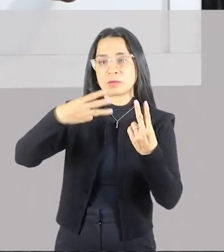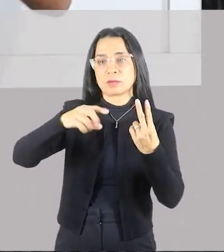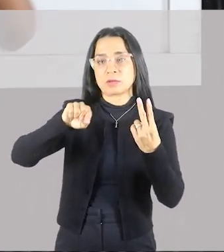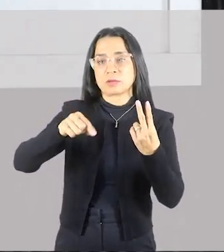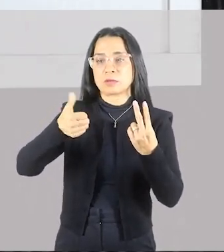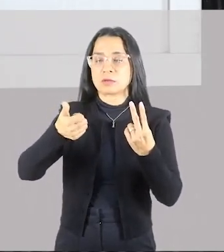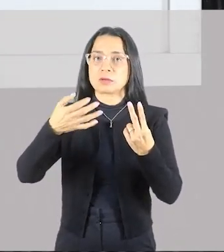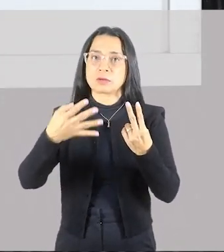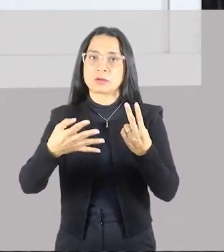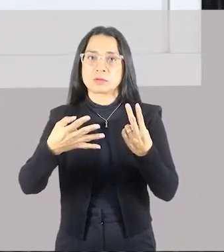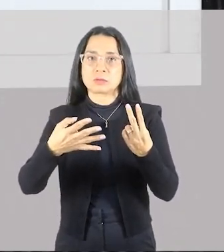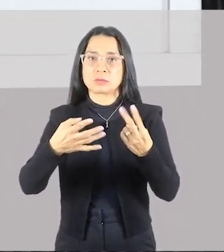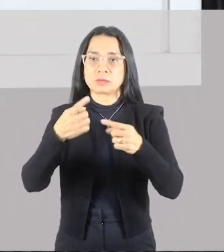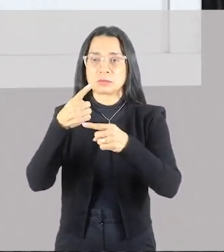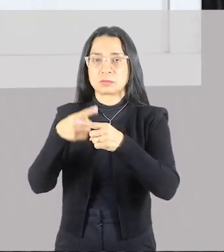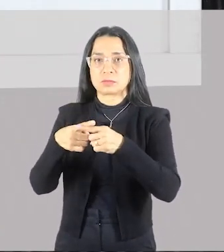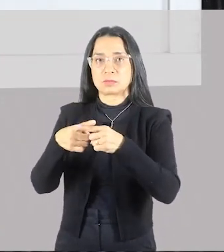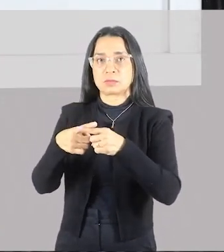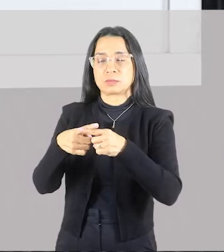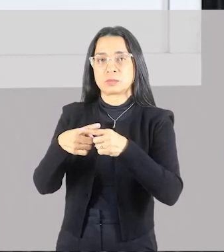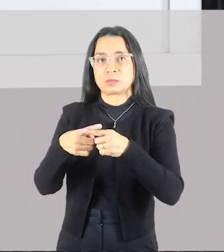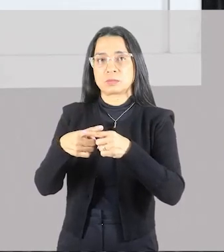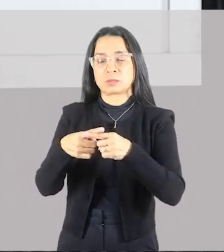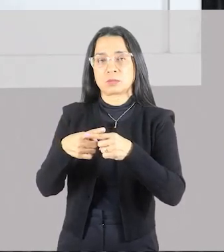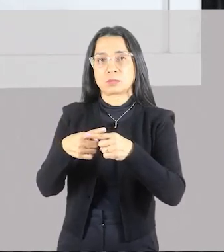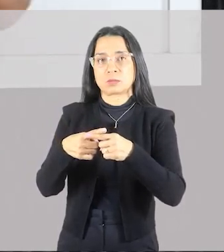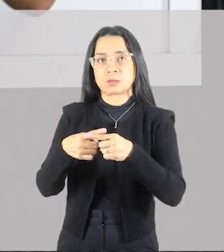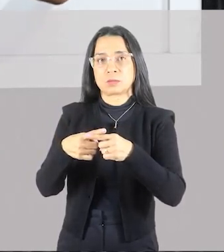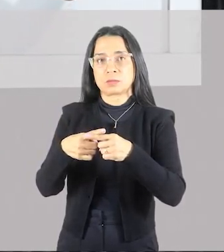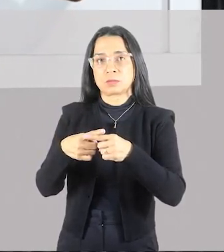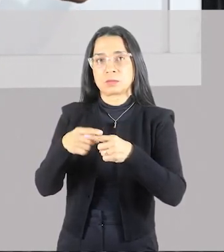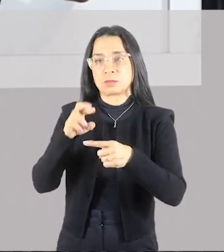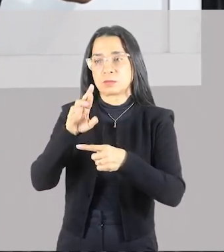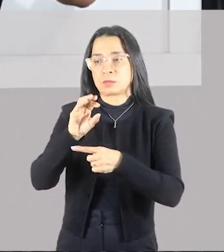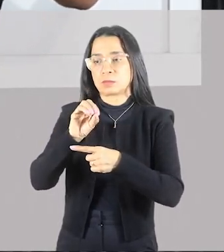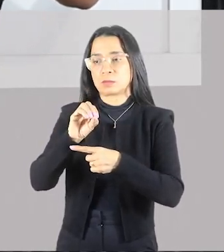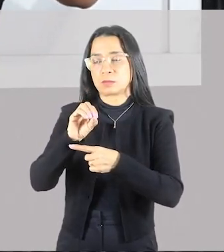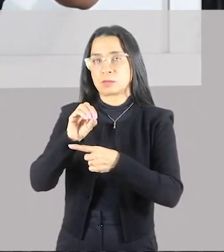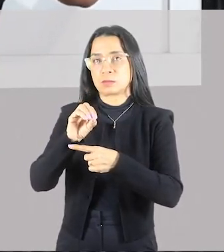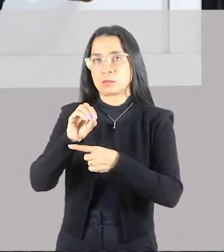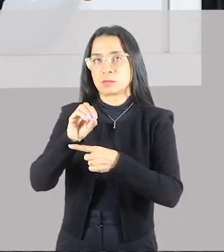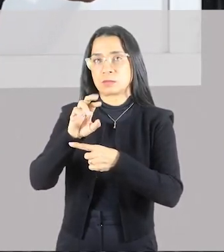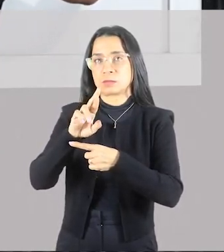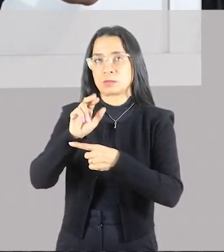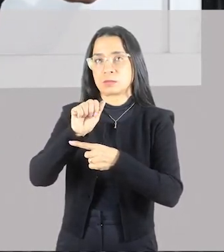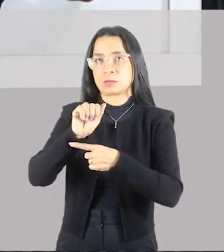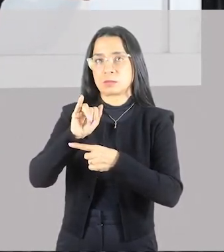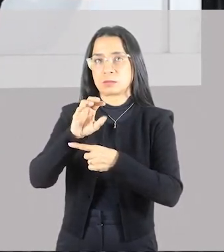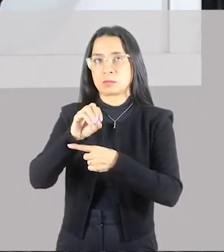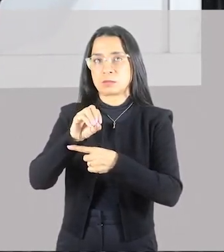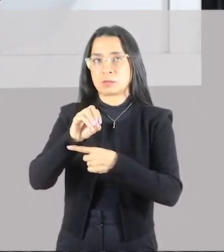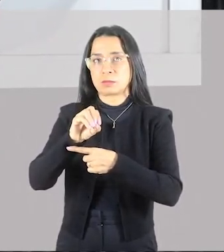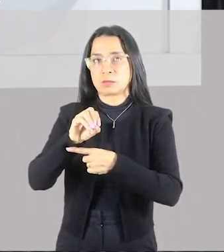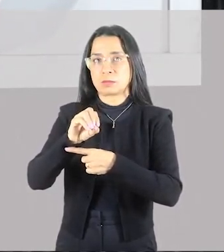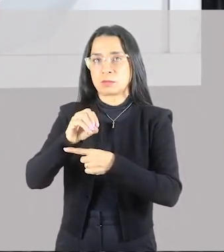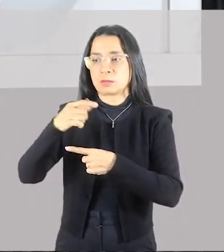Multiplicado. O raio é 20, né? Então, você vai ter 20 ao quadrado